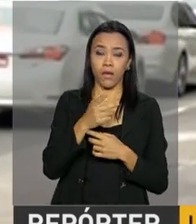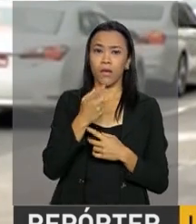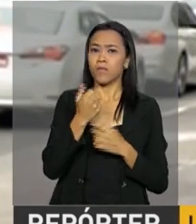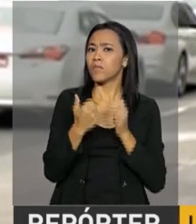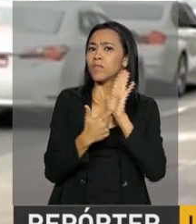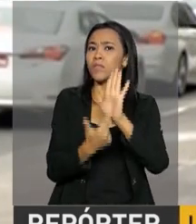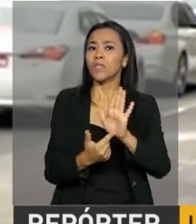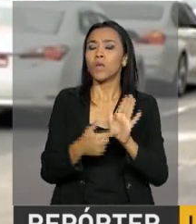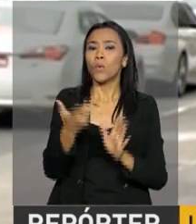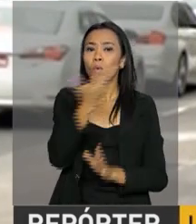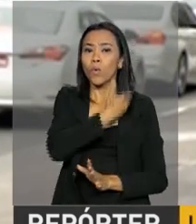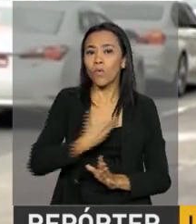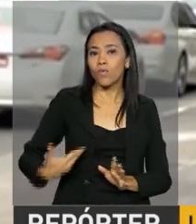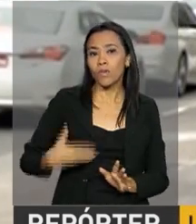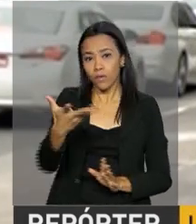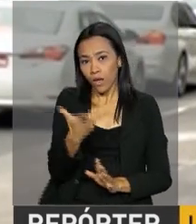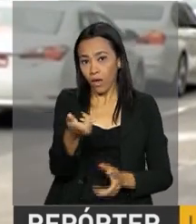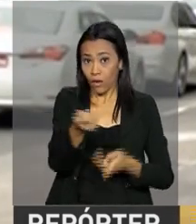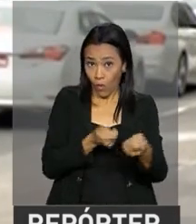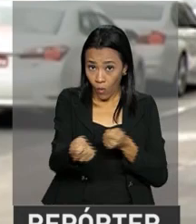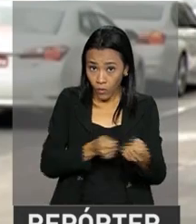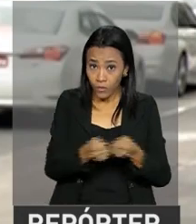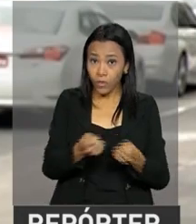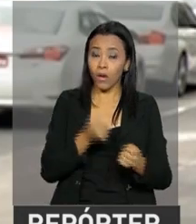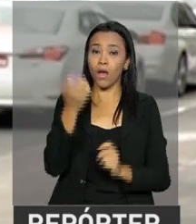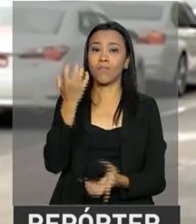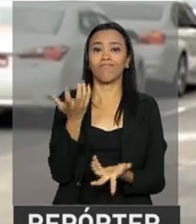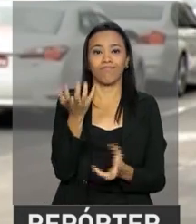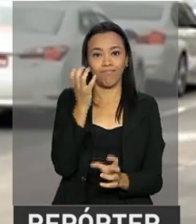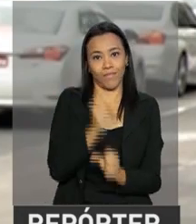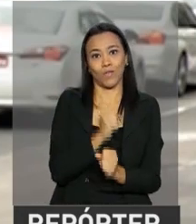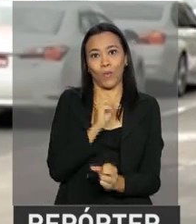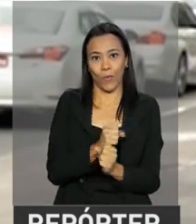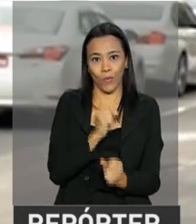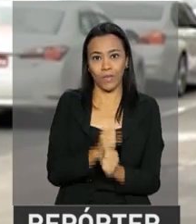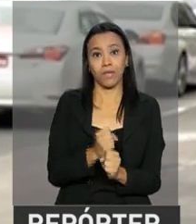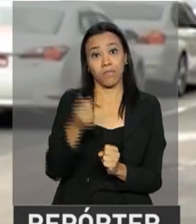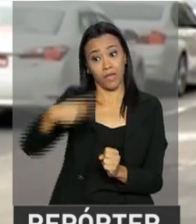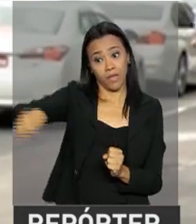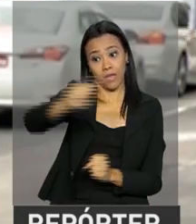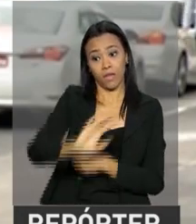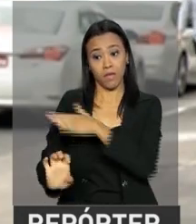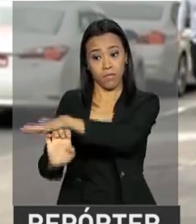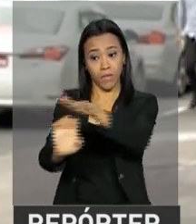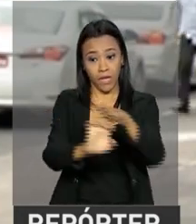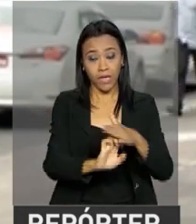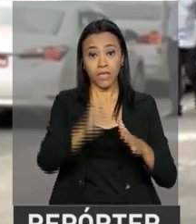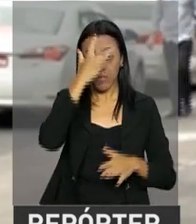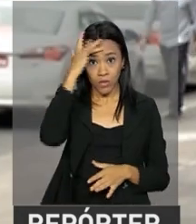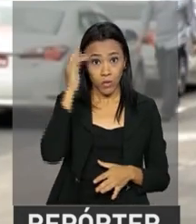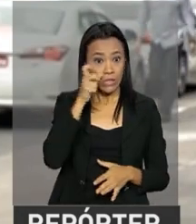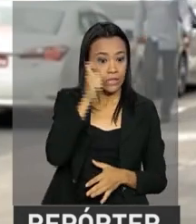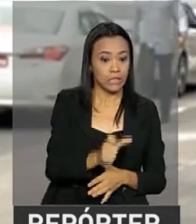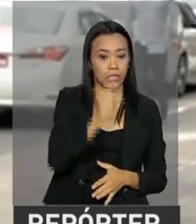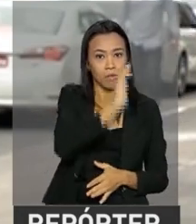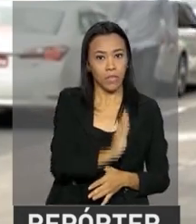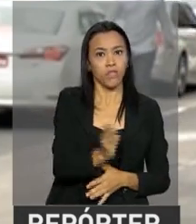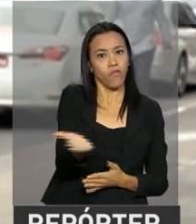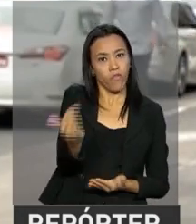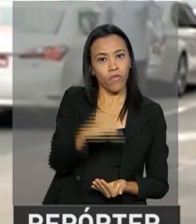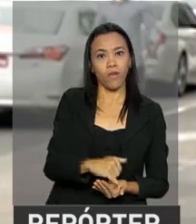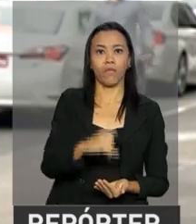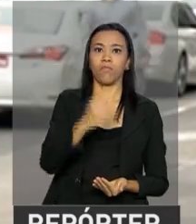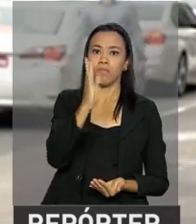em controlar as contas públicas O que é fundamental para que empresas e investidores Tragam recursos aqui pro país